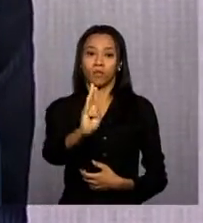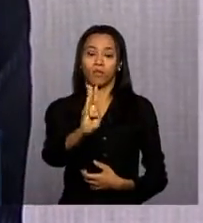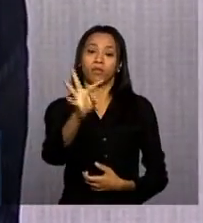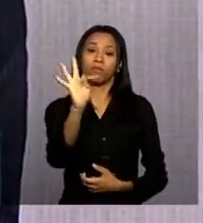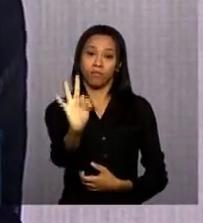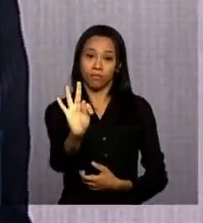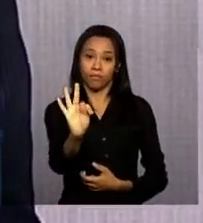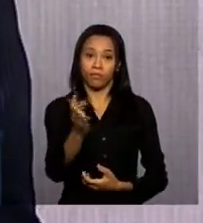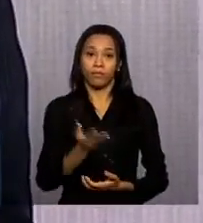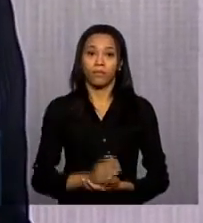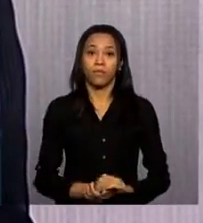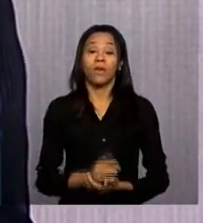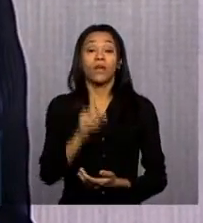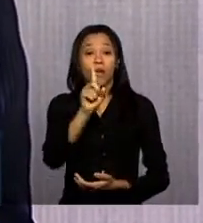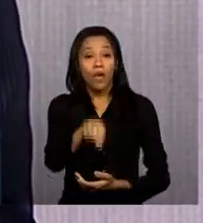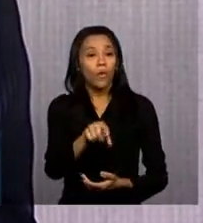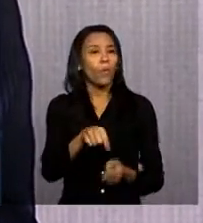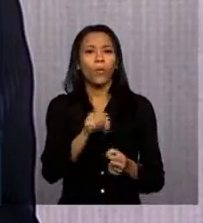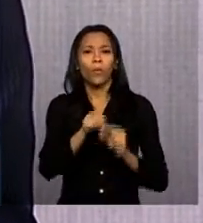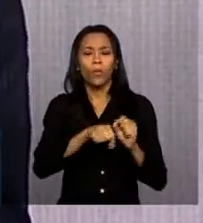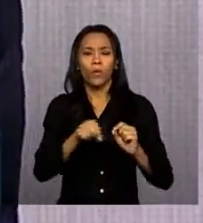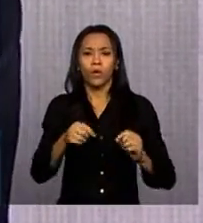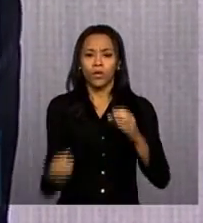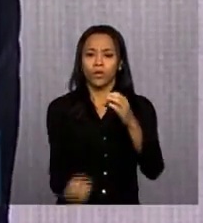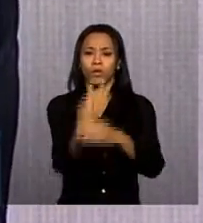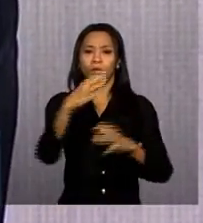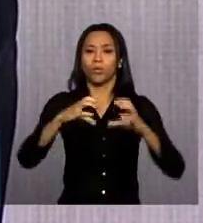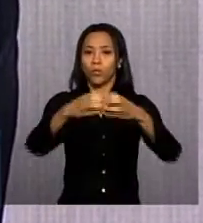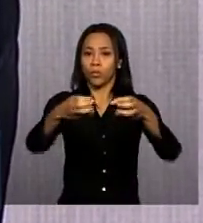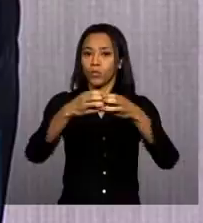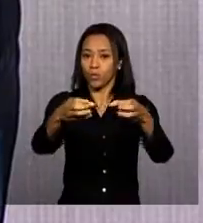e transexuais institui uma comissão com a